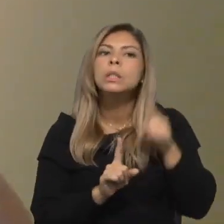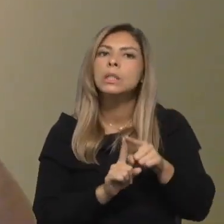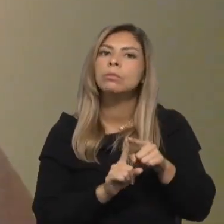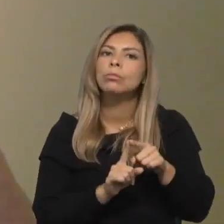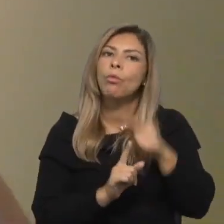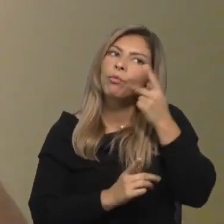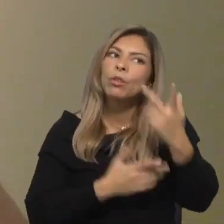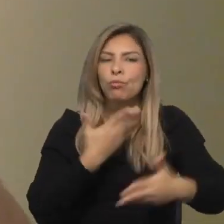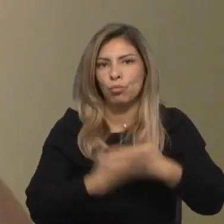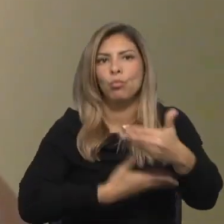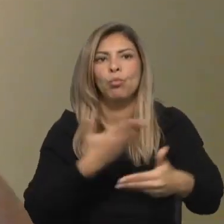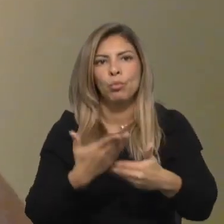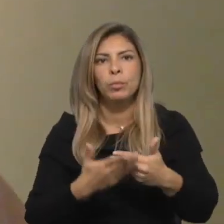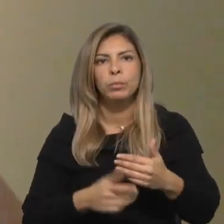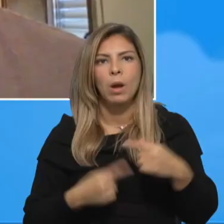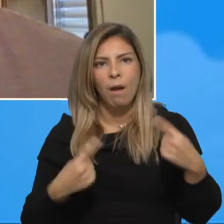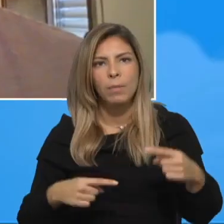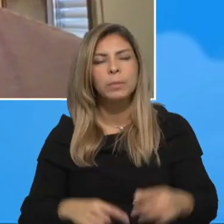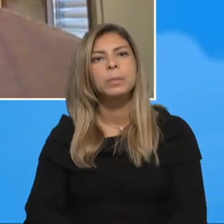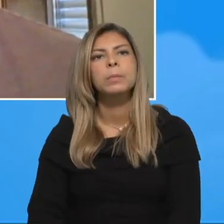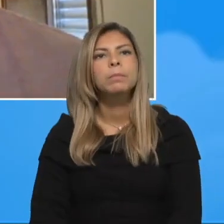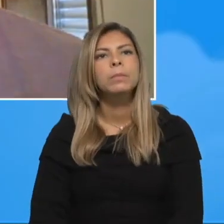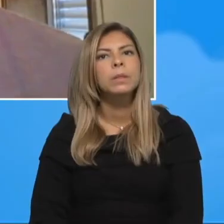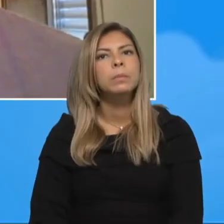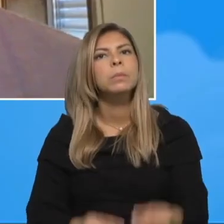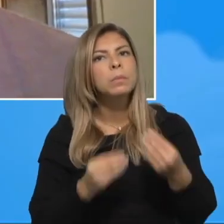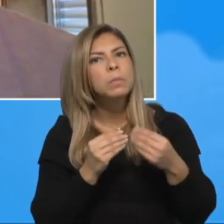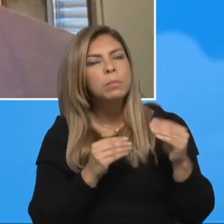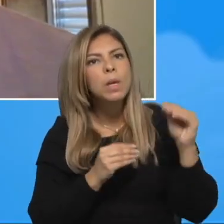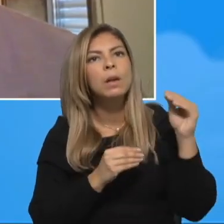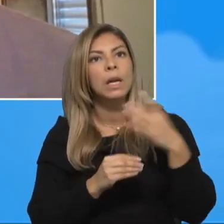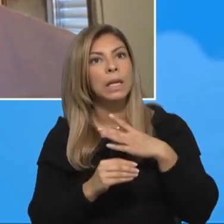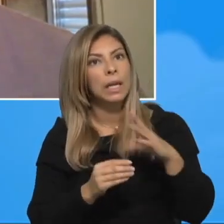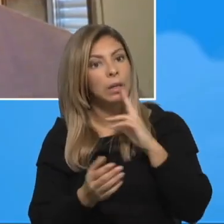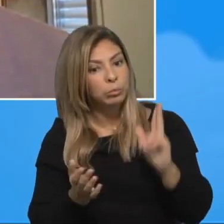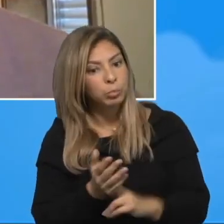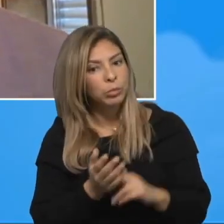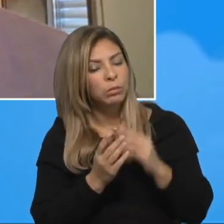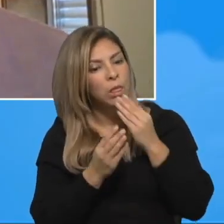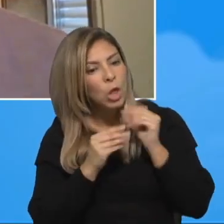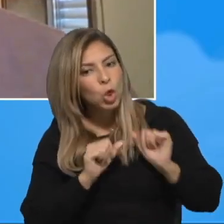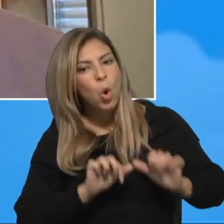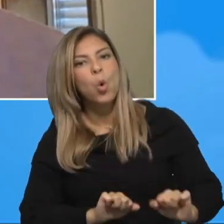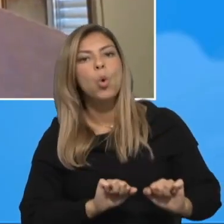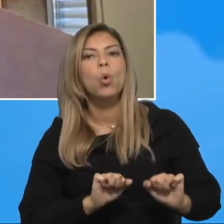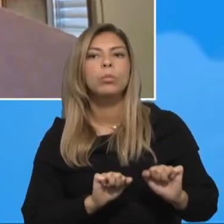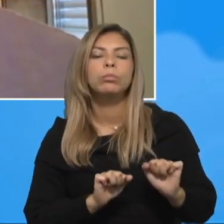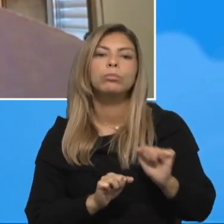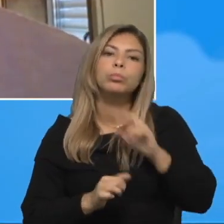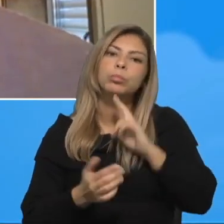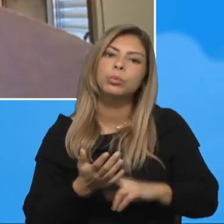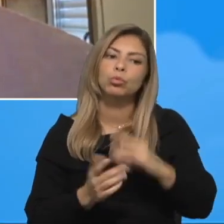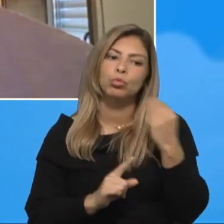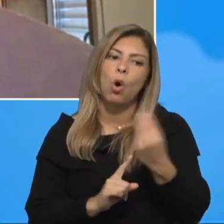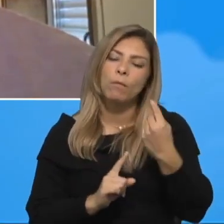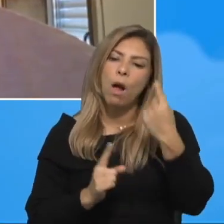e atual, e mais atual que nunca. Com uma implementação que querem que seja muito territorial, a partir da realidade concreta dos jovens.